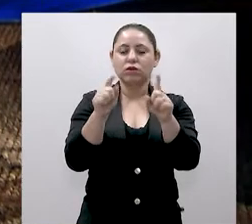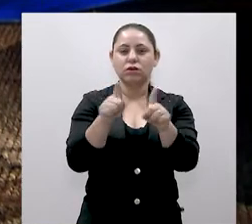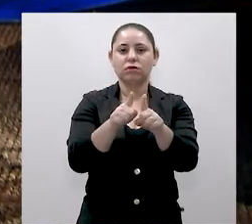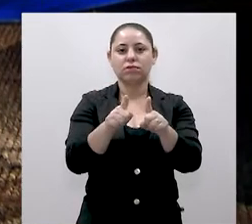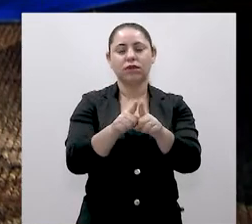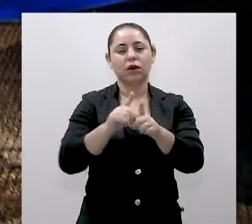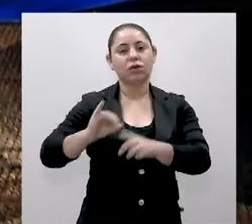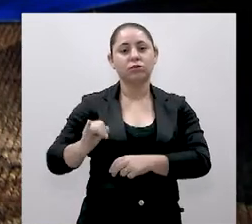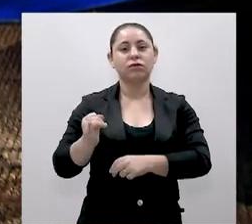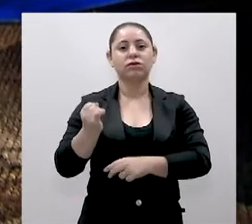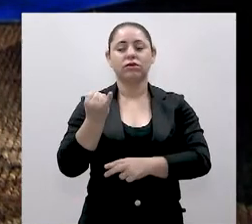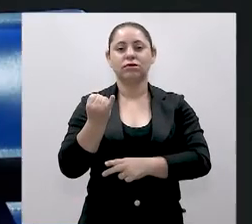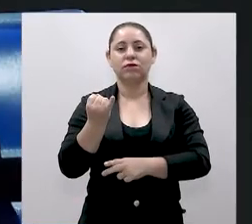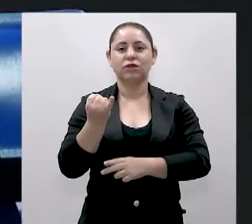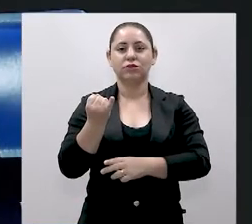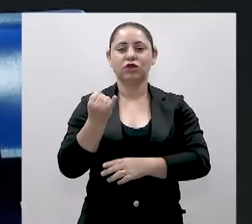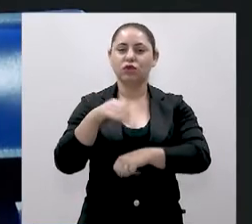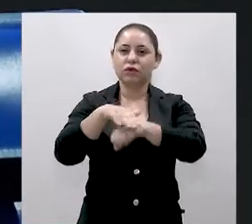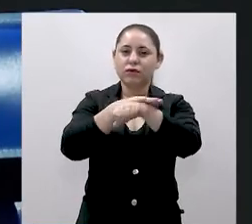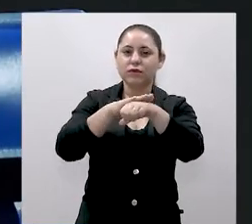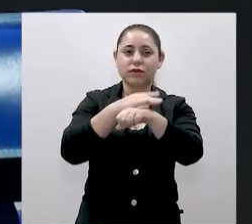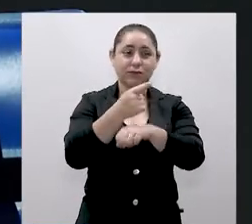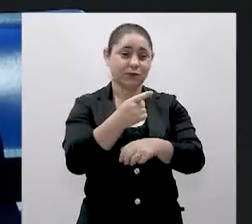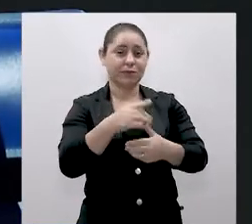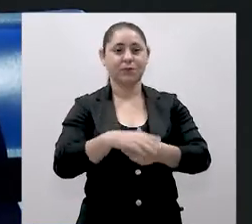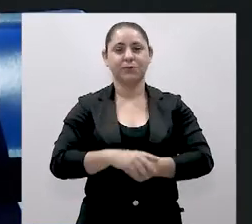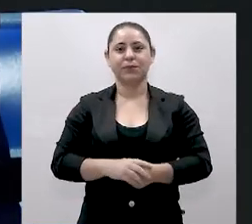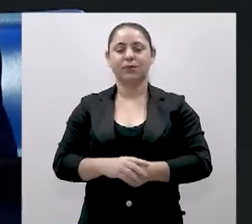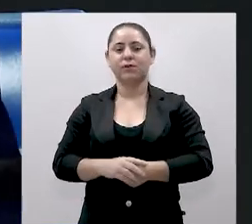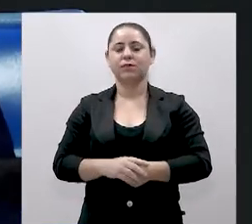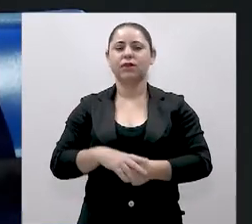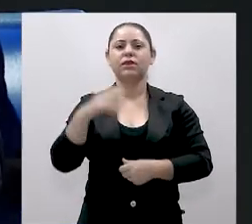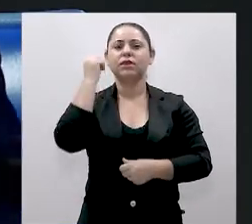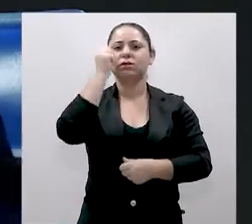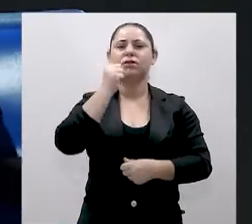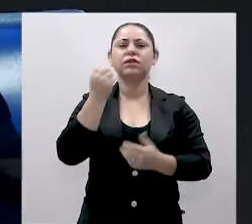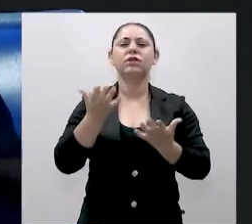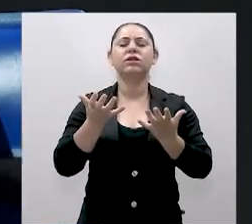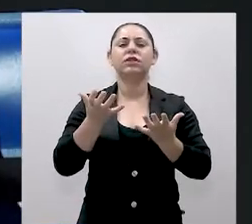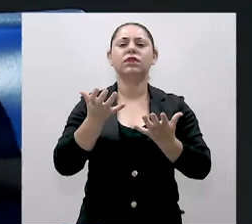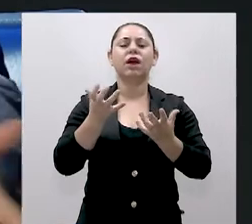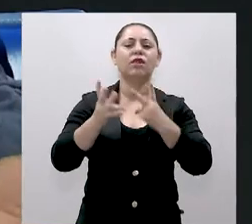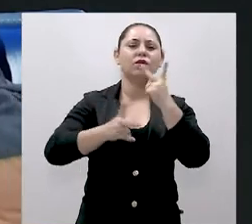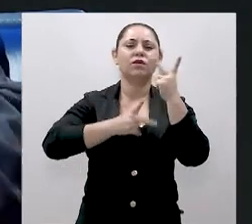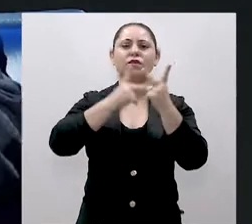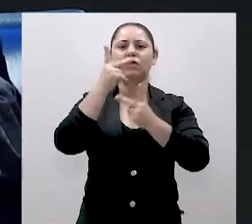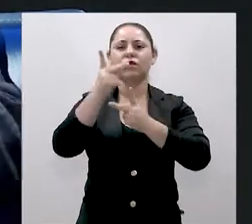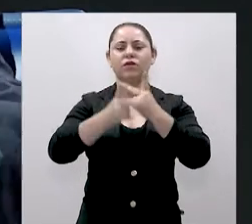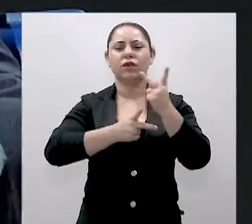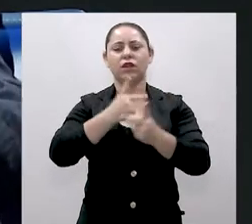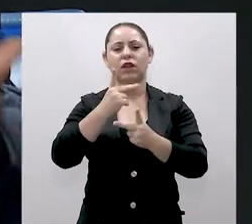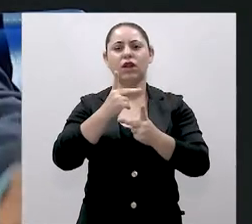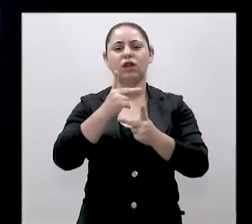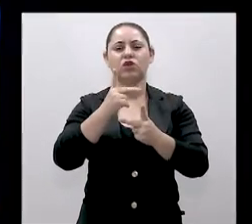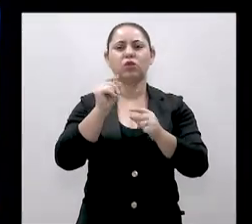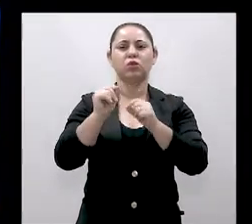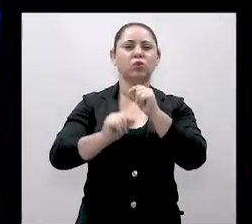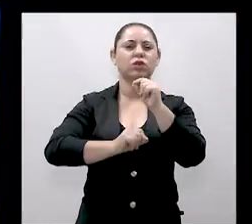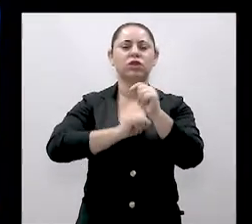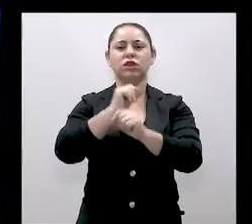que você me dá de conversar com você todo eu queria que a gente falar se eu não falar de conjuntura